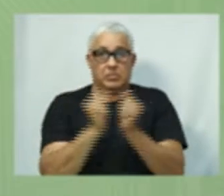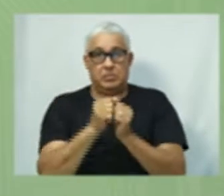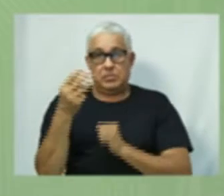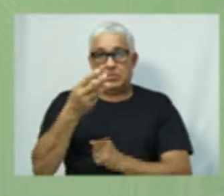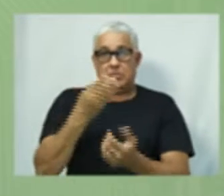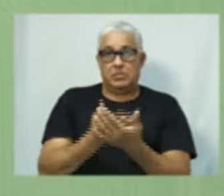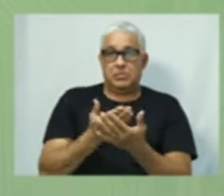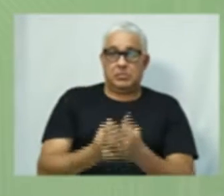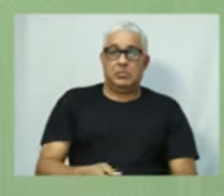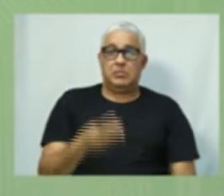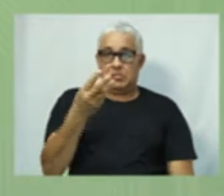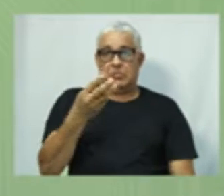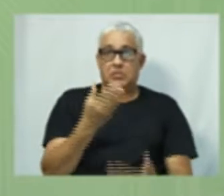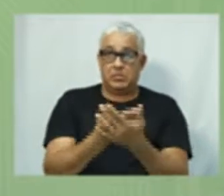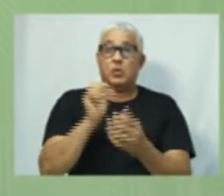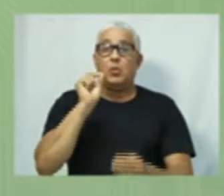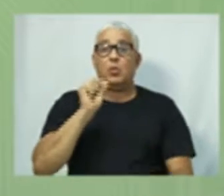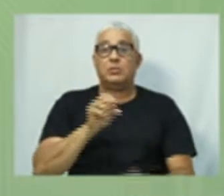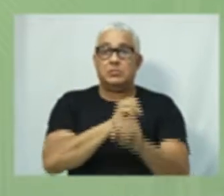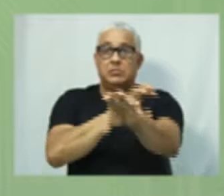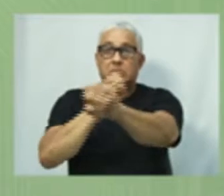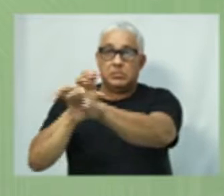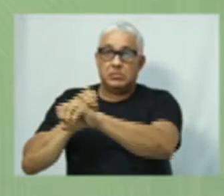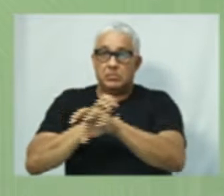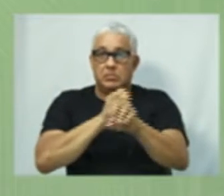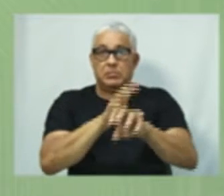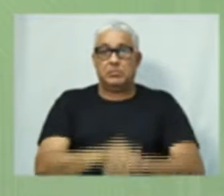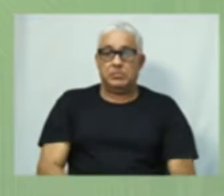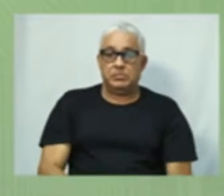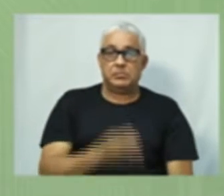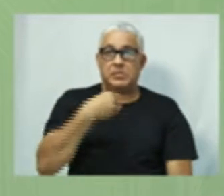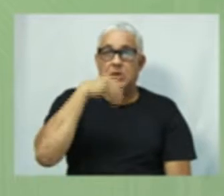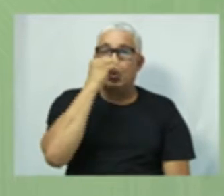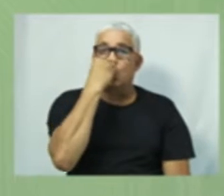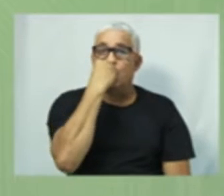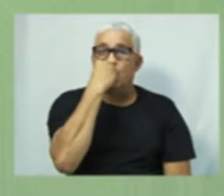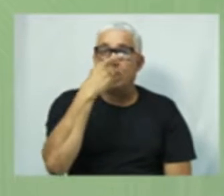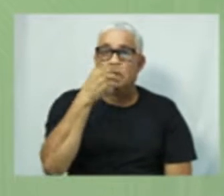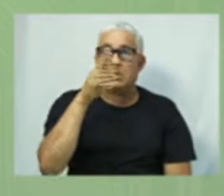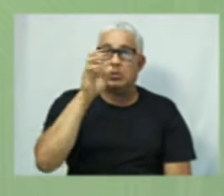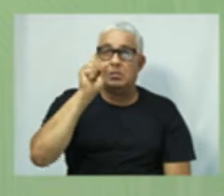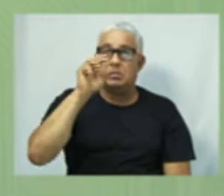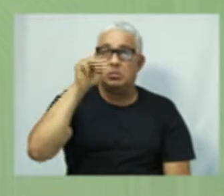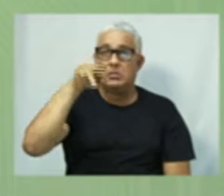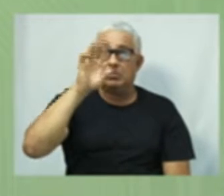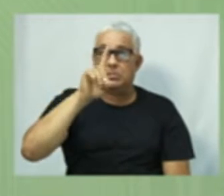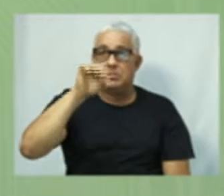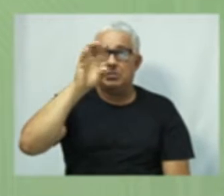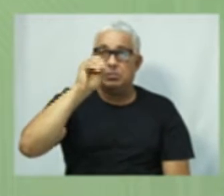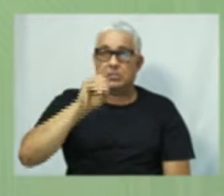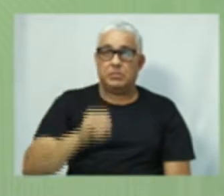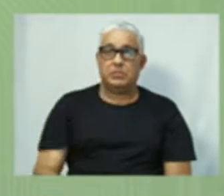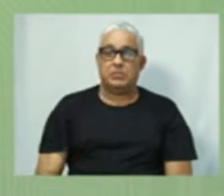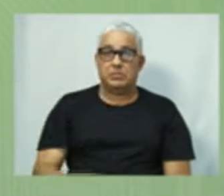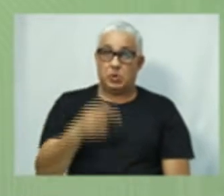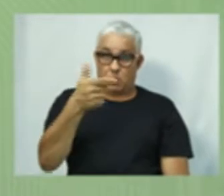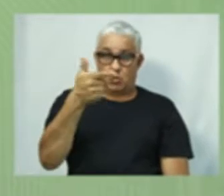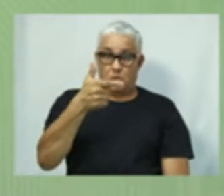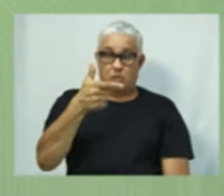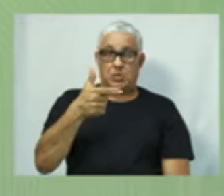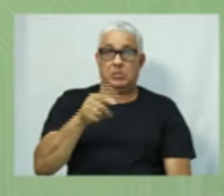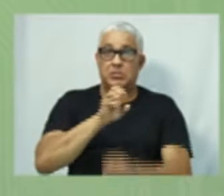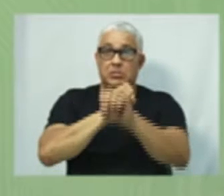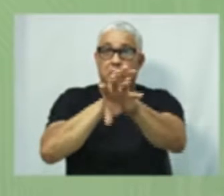E na teleaula número 3 teremos o quê? O lucro presumido. Exatamente. Na teleaula número 2 vimos